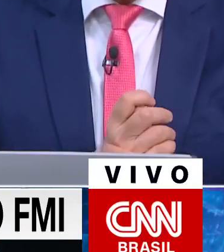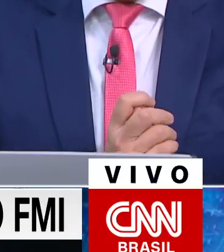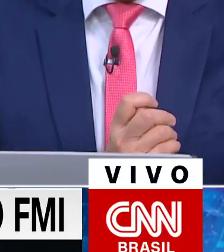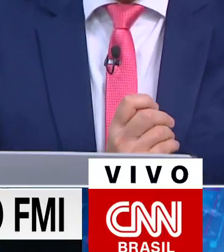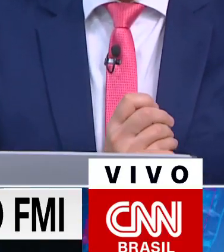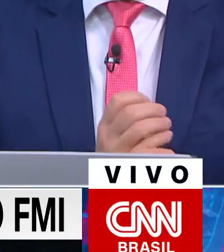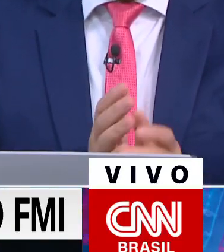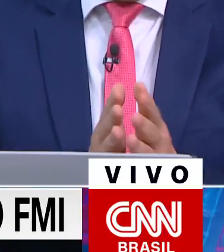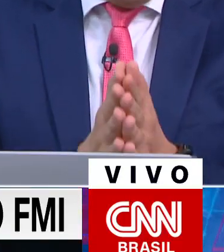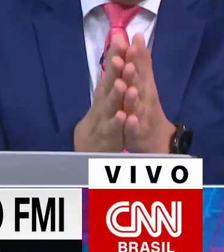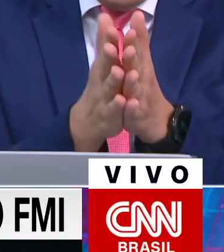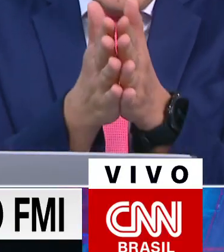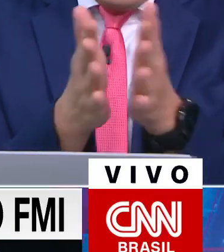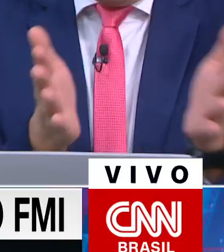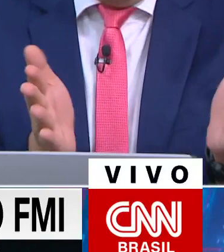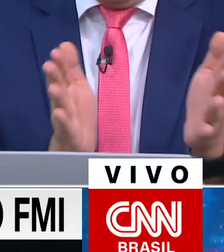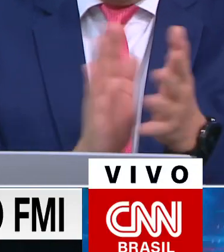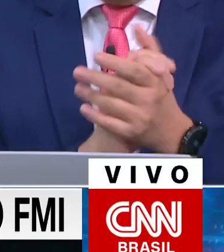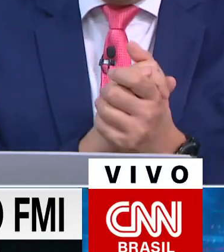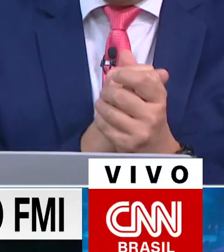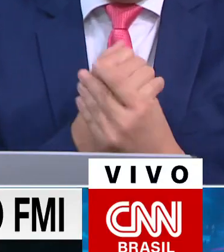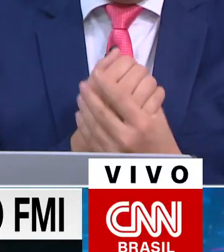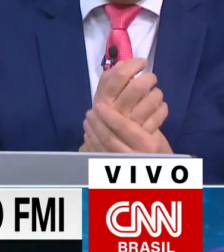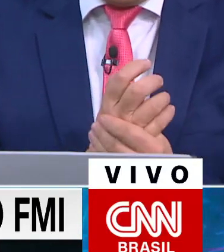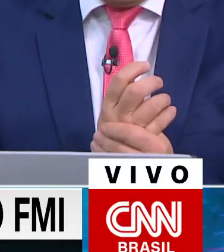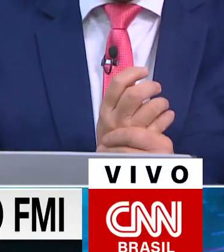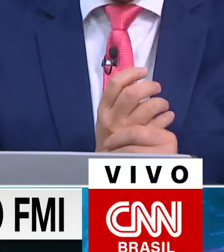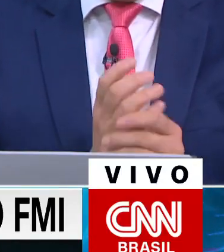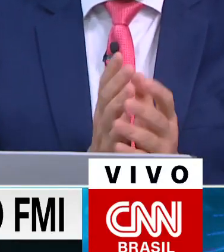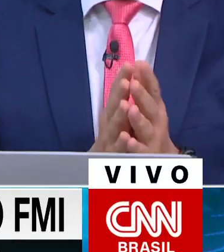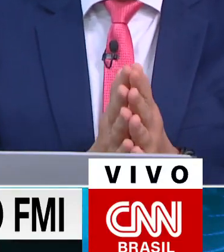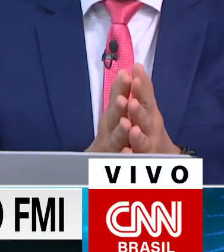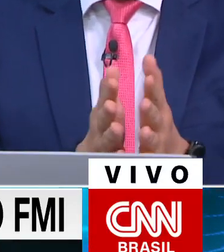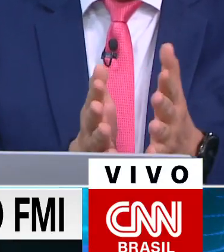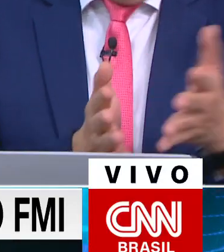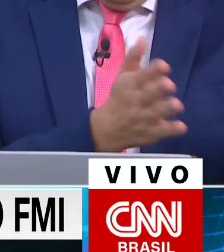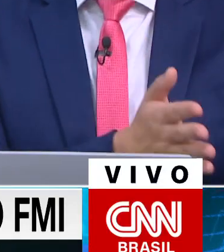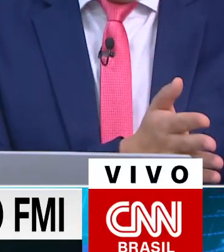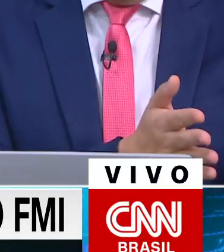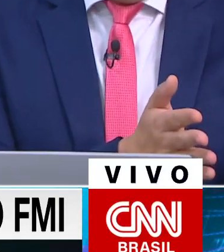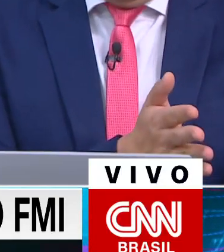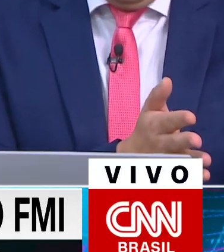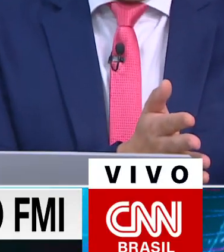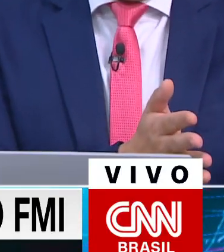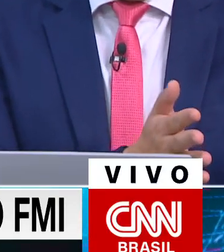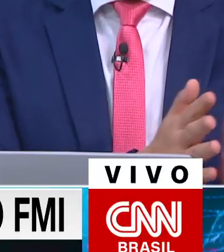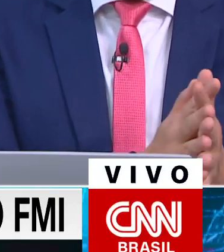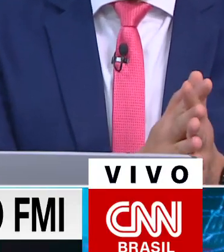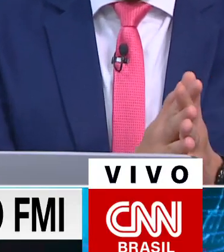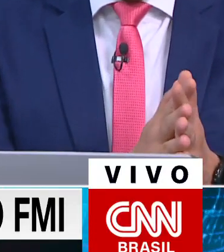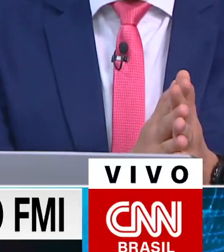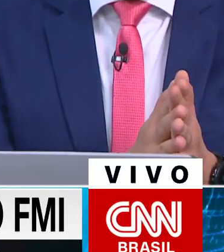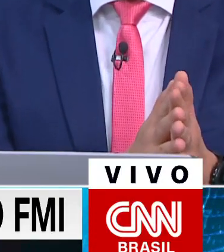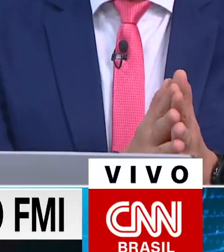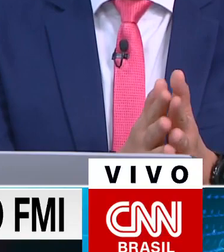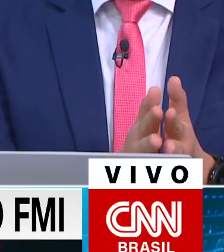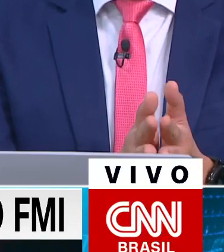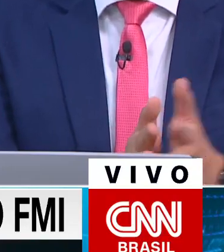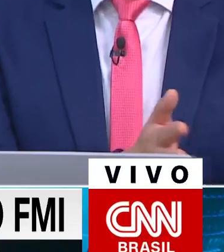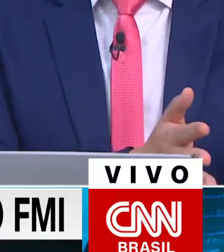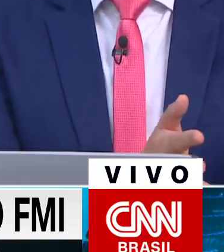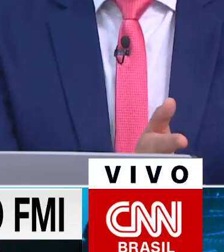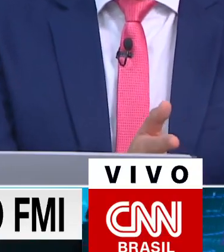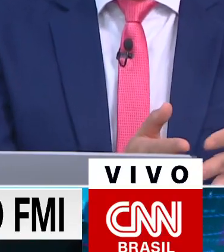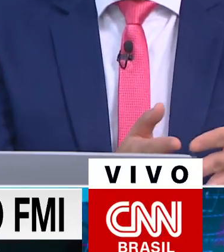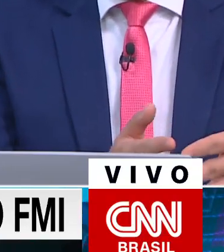recursos e fundos. Agora, é muito interessante essa apuração que o Lorival nos traz, porque, e diante da fala do presidente Lula, de que